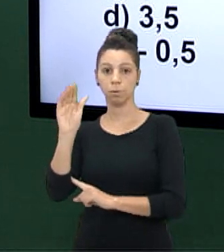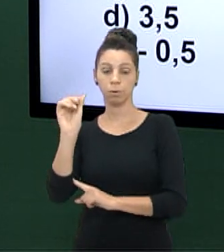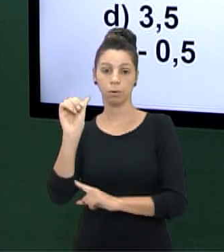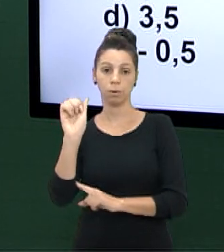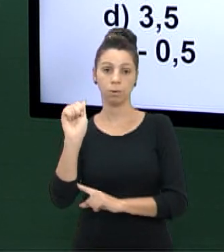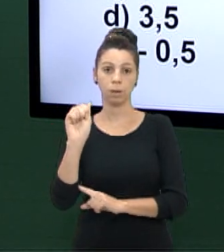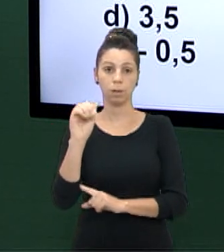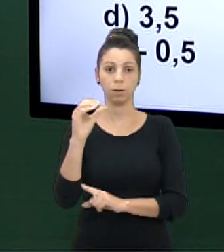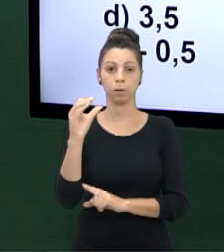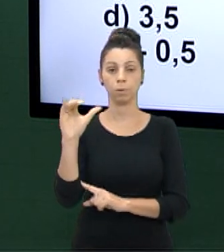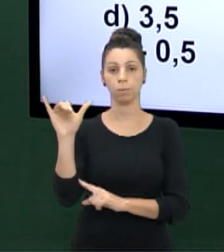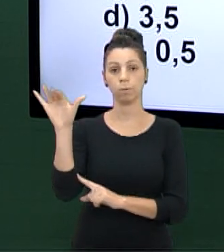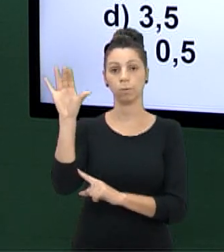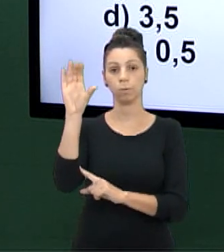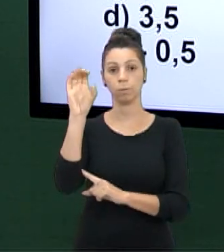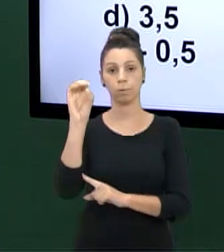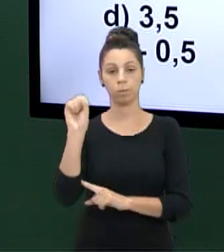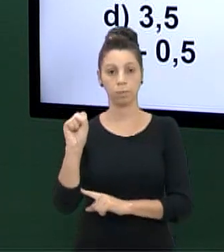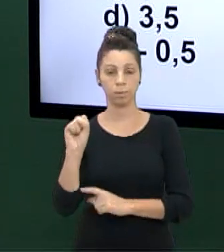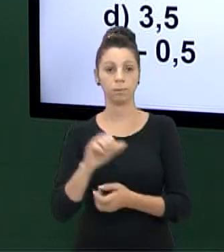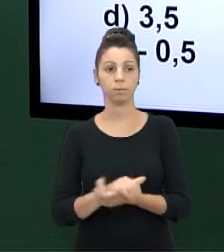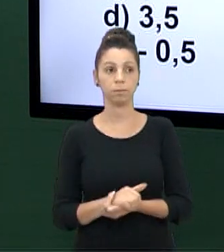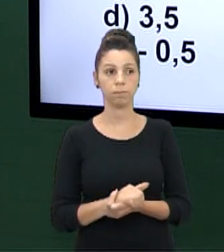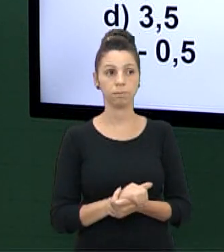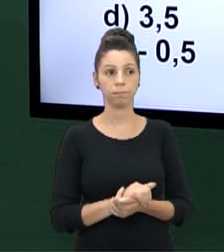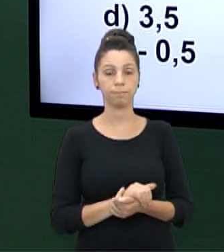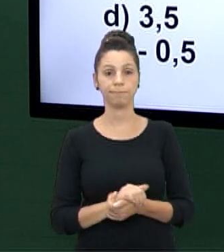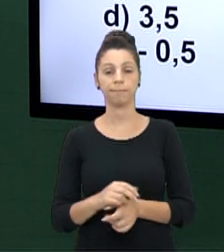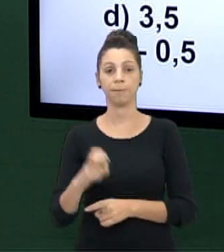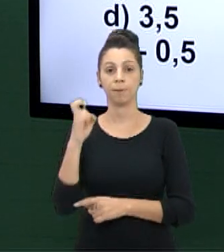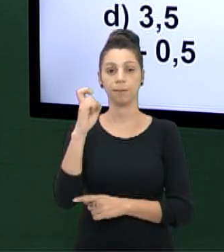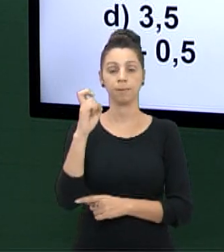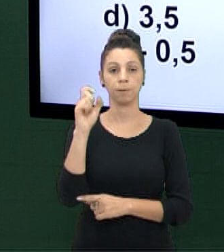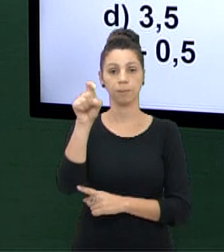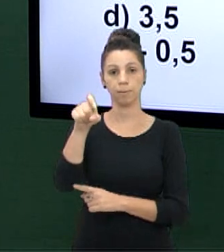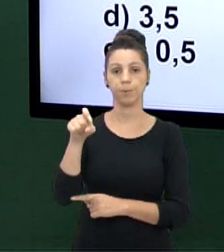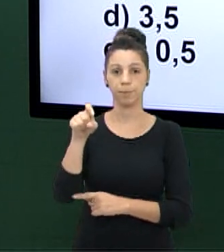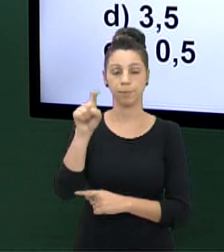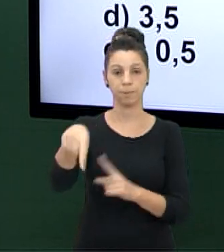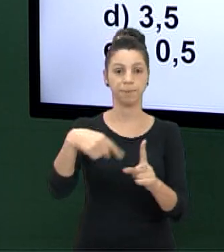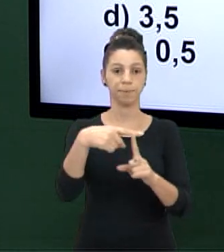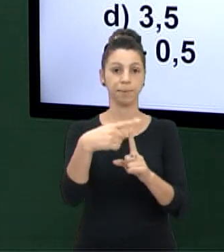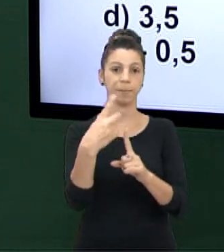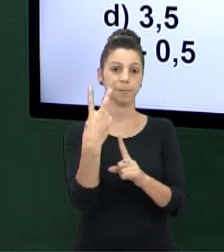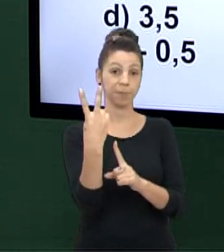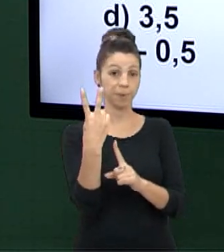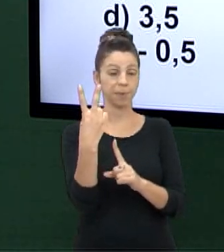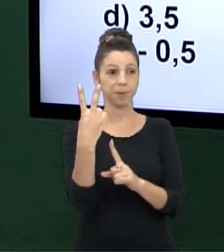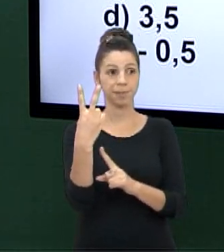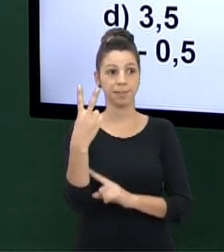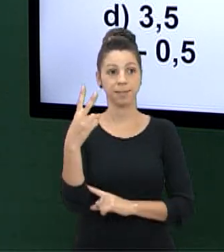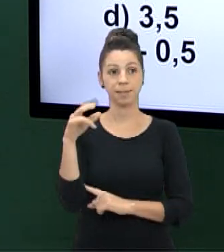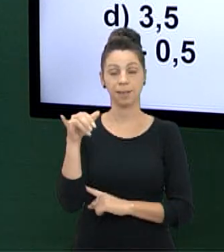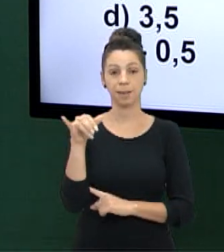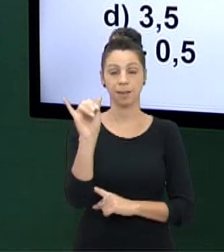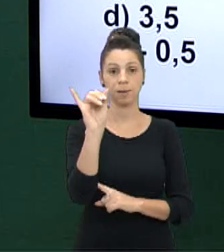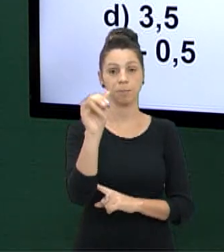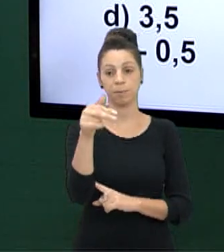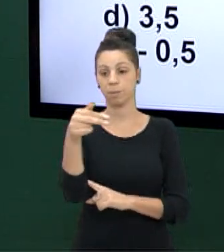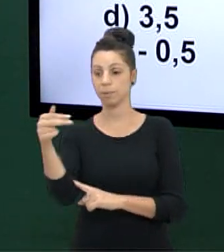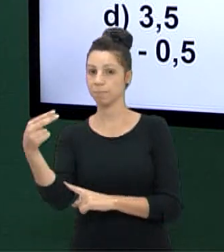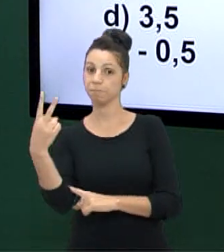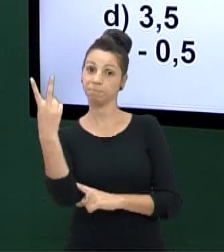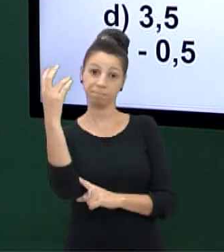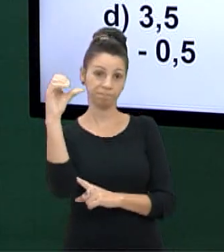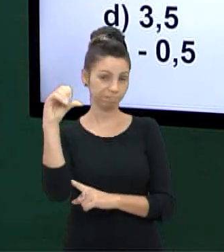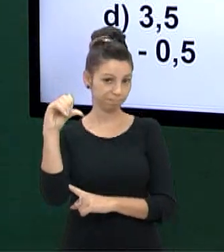sendo 5x mais 2y igual a 29. Muito bem. Eu vou